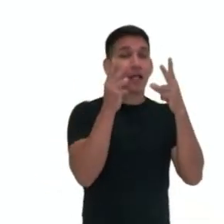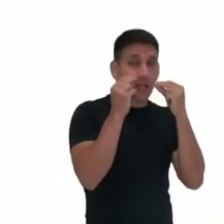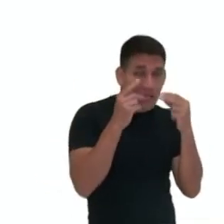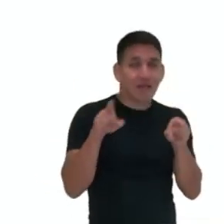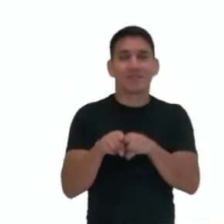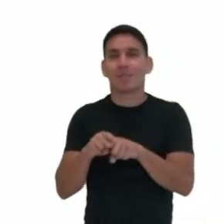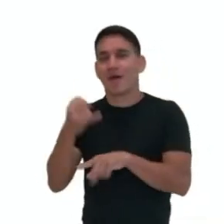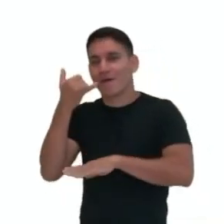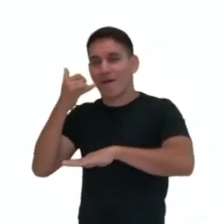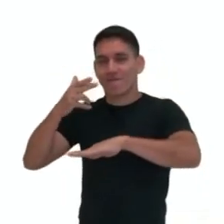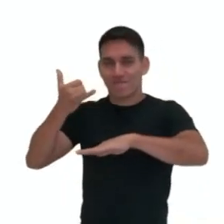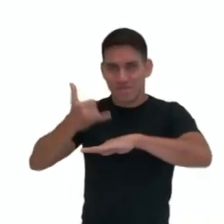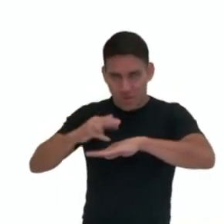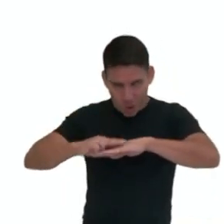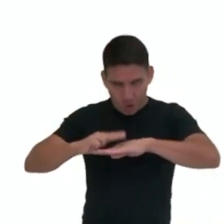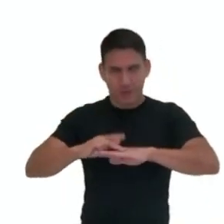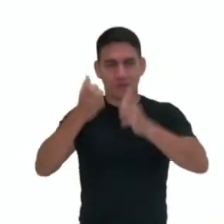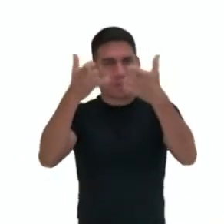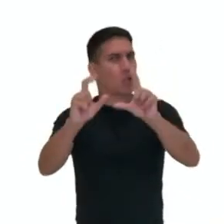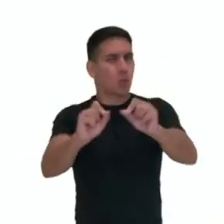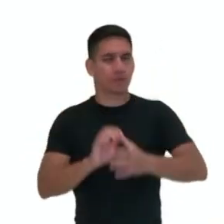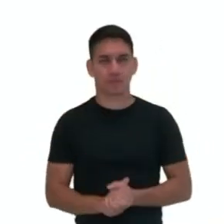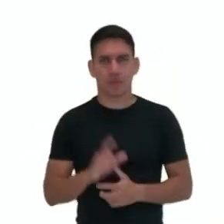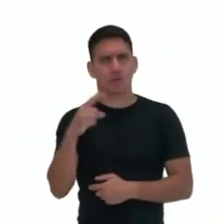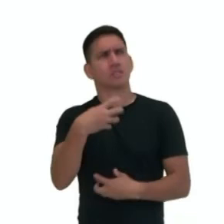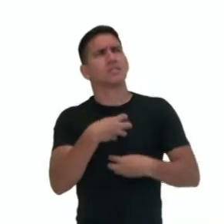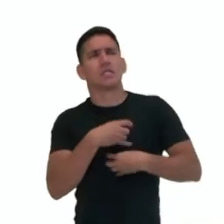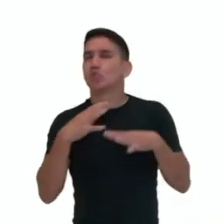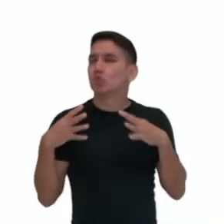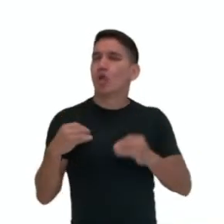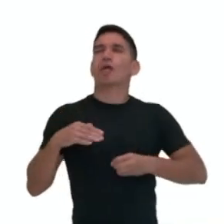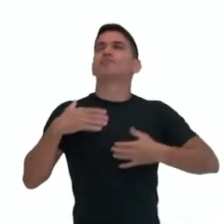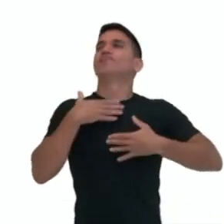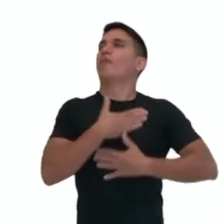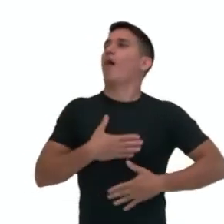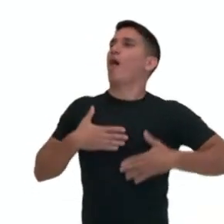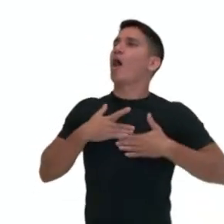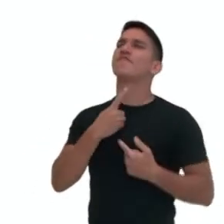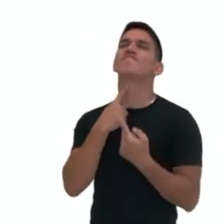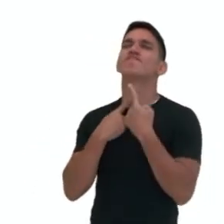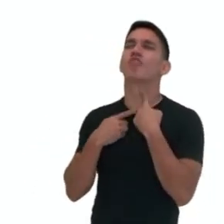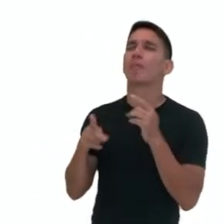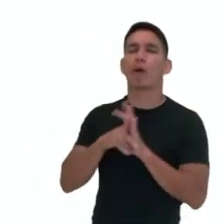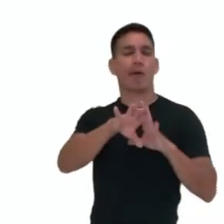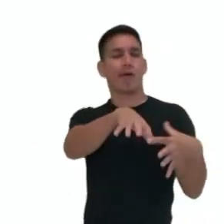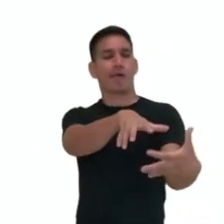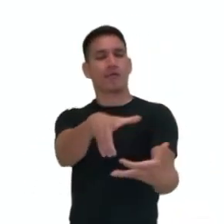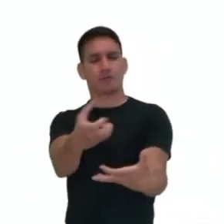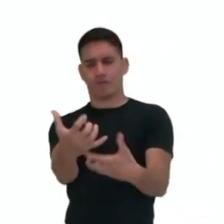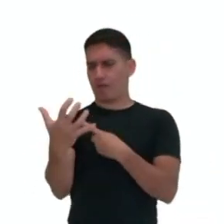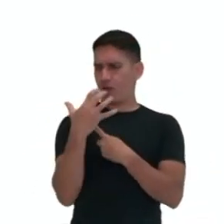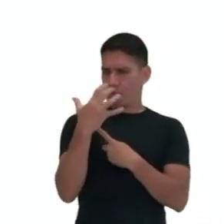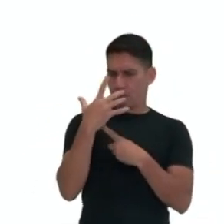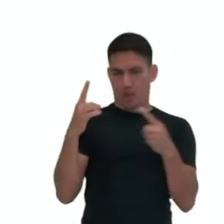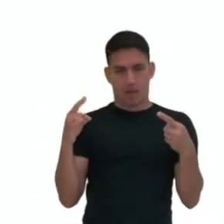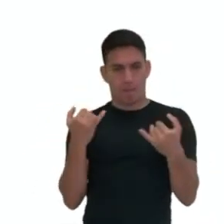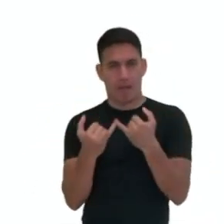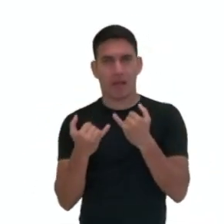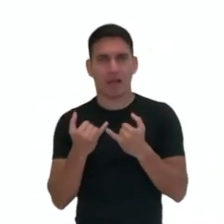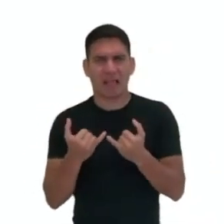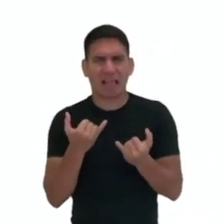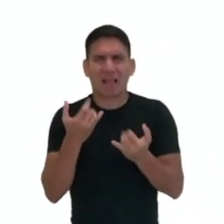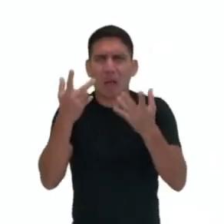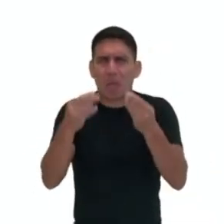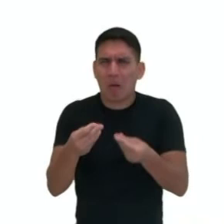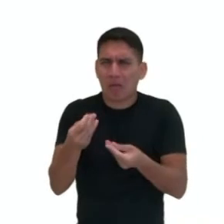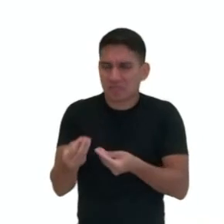o seguinte: sentimos que toda a satisfação de nossos desejos, advinda do mundo, assemelha-se à esmola